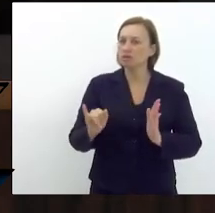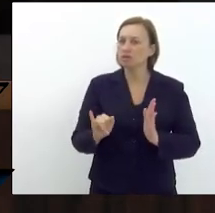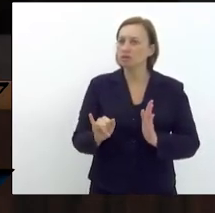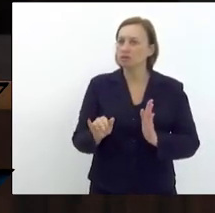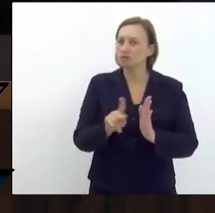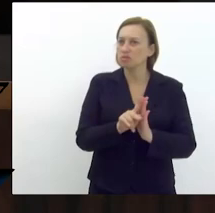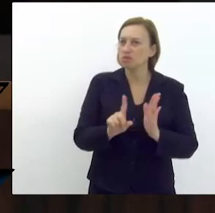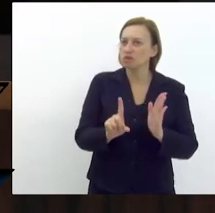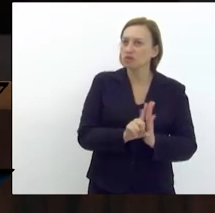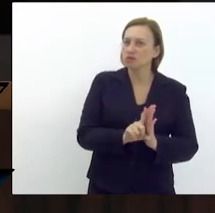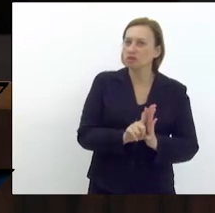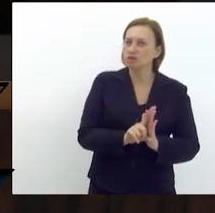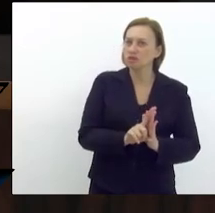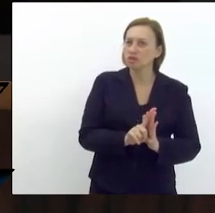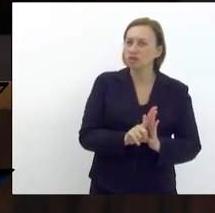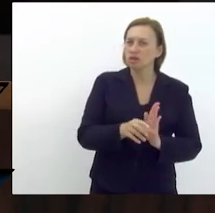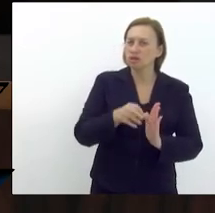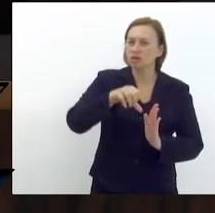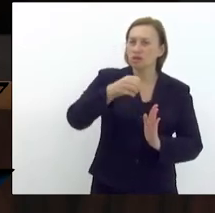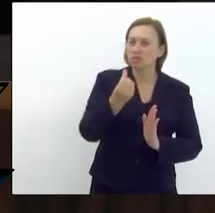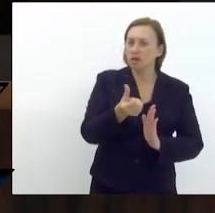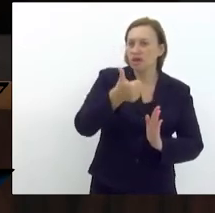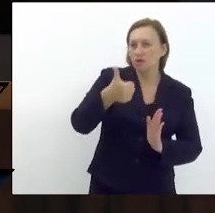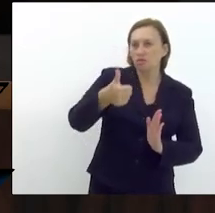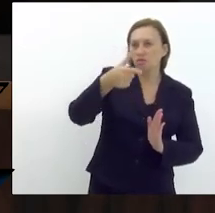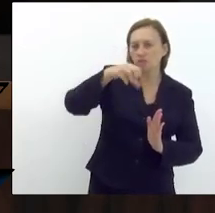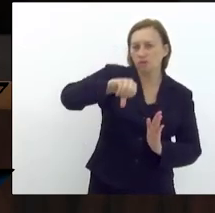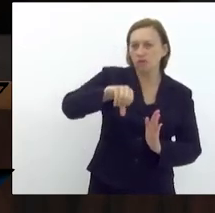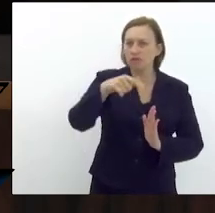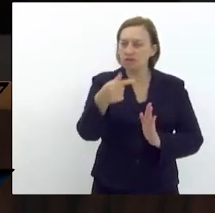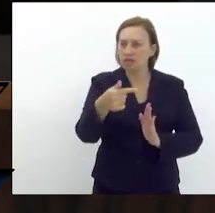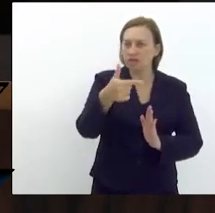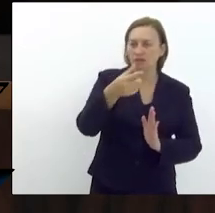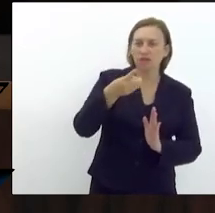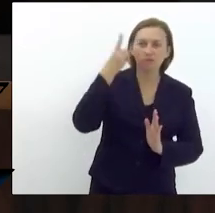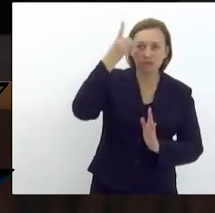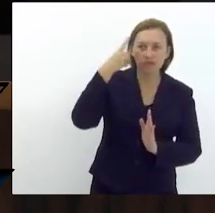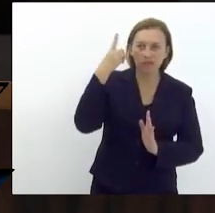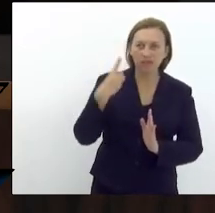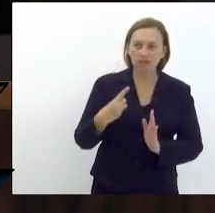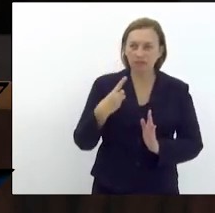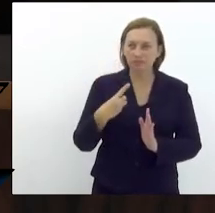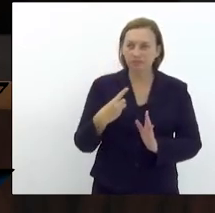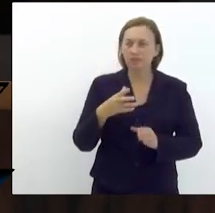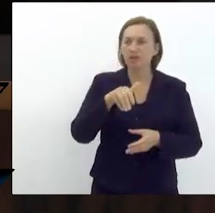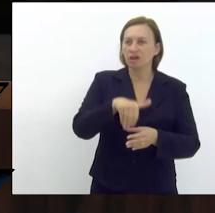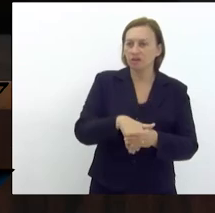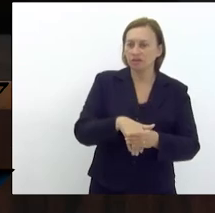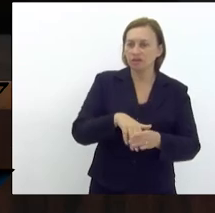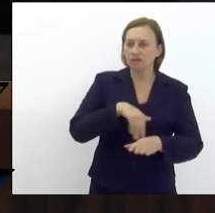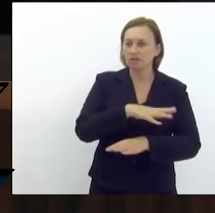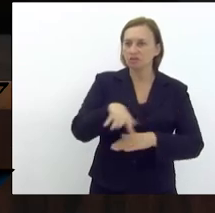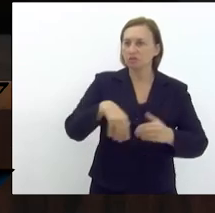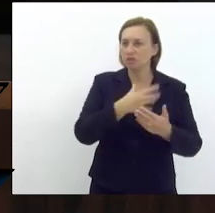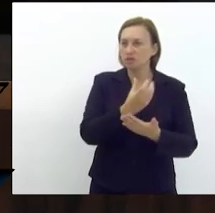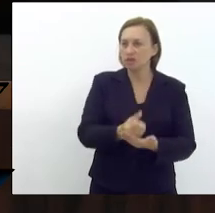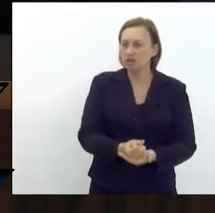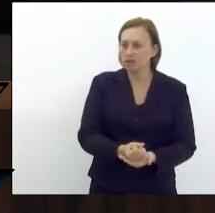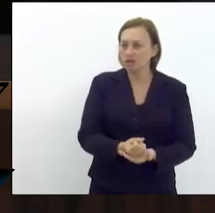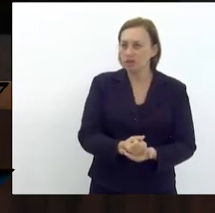inclusão na ordem do dia projeto de lei 6197 deputada Dani Monteiro em votação